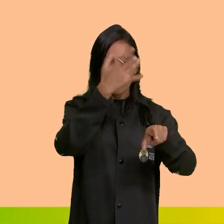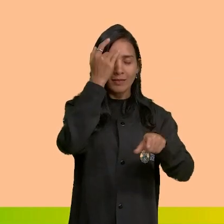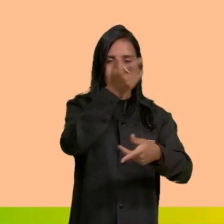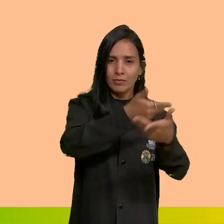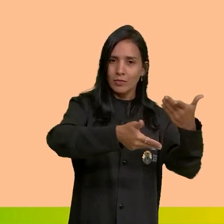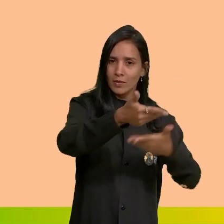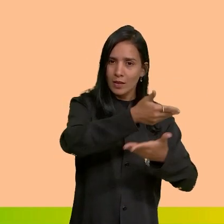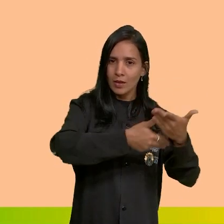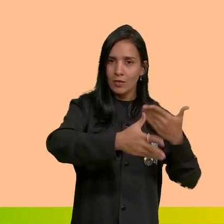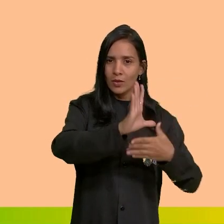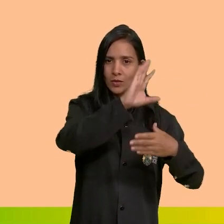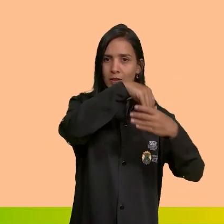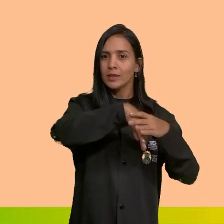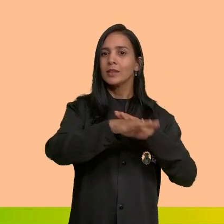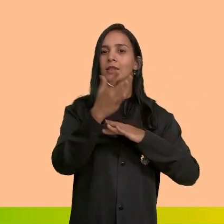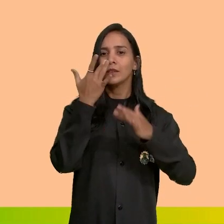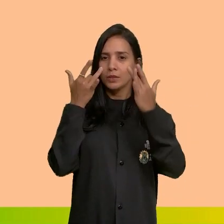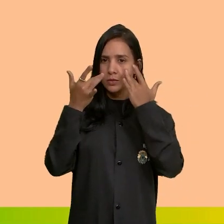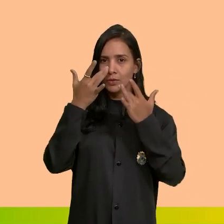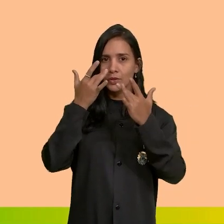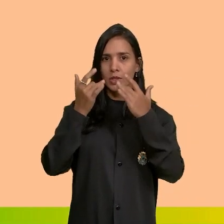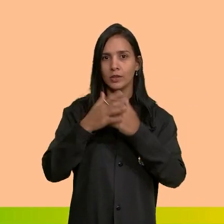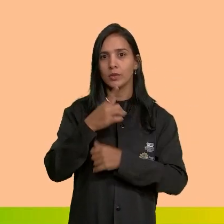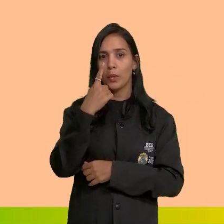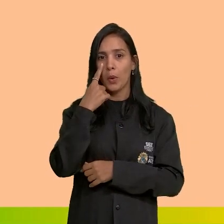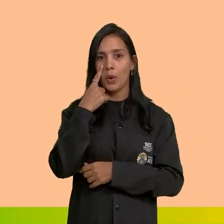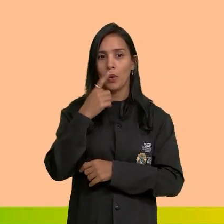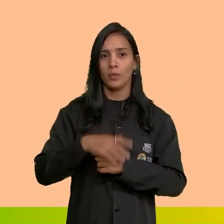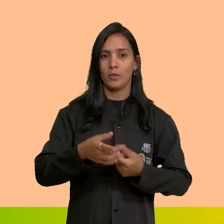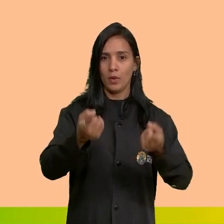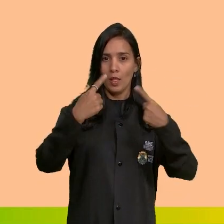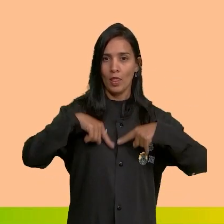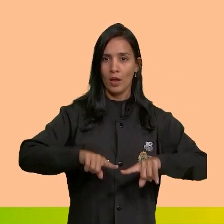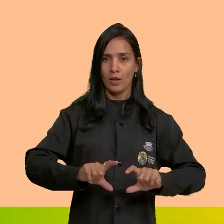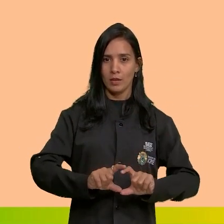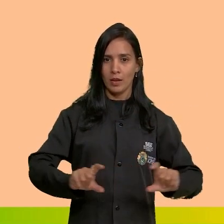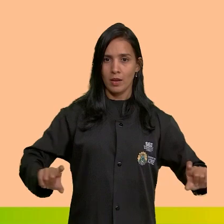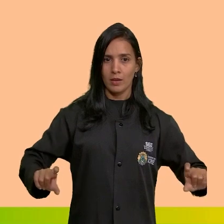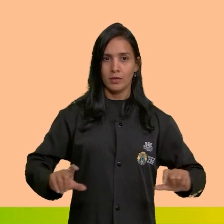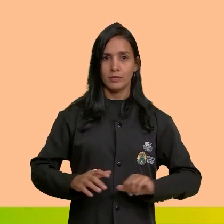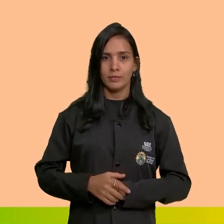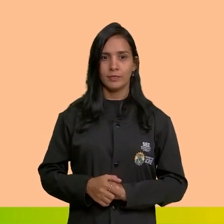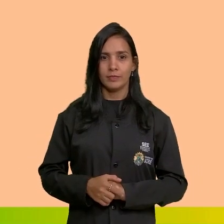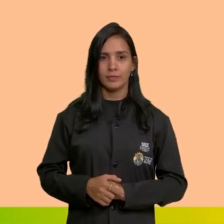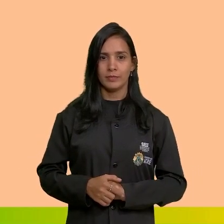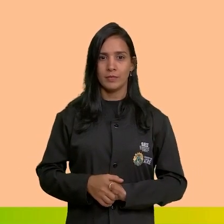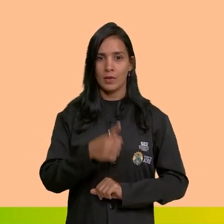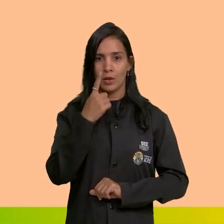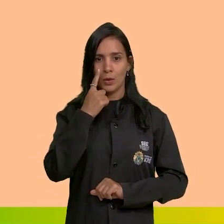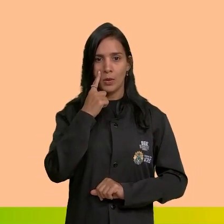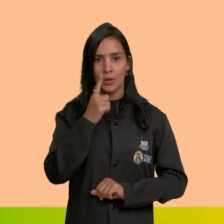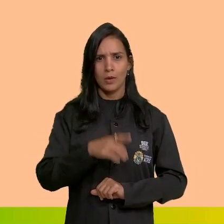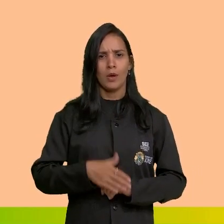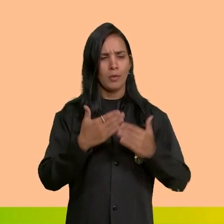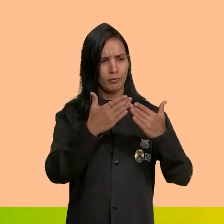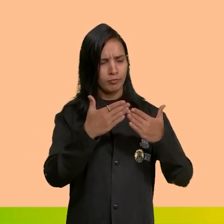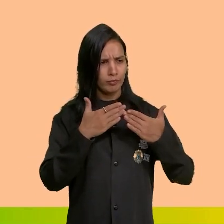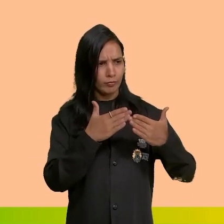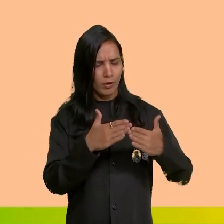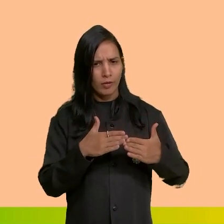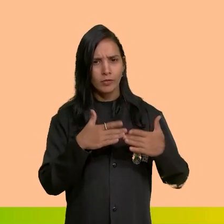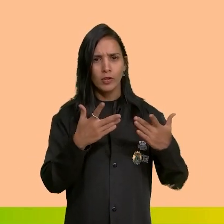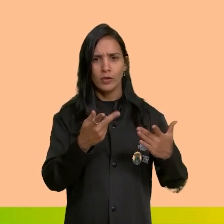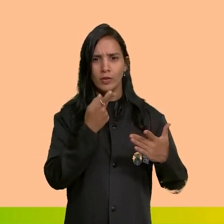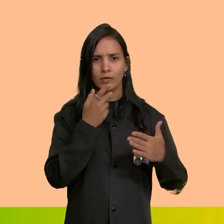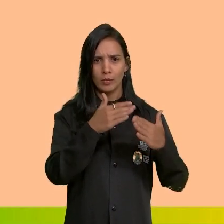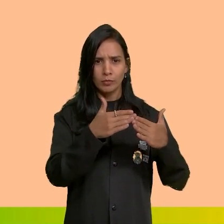nessa última fala de Lisístrata, onde ela fala, por favor, Cleonice, não é hora de maledicências.